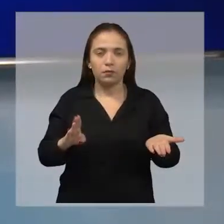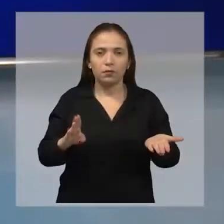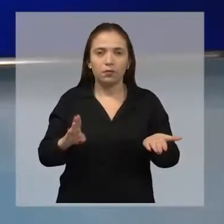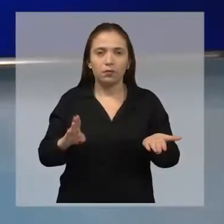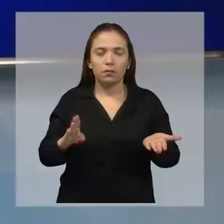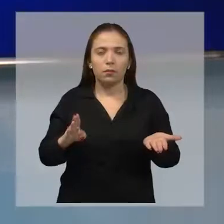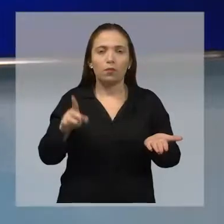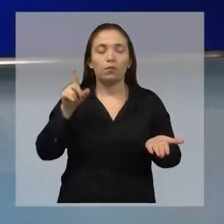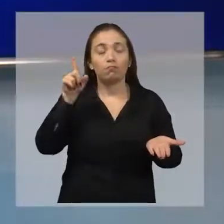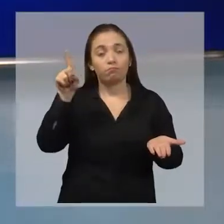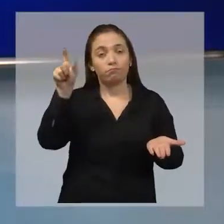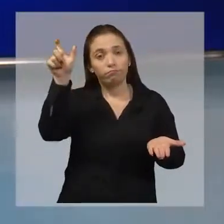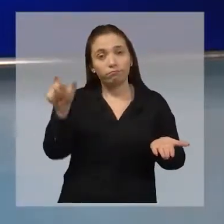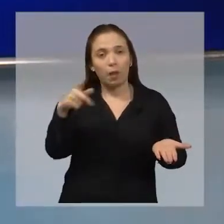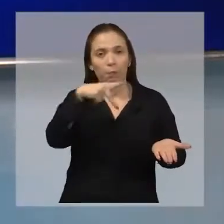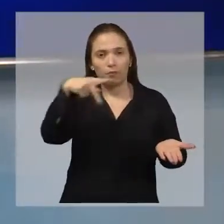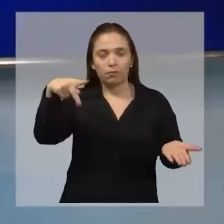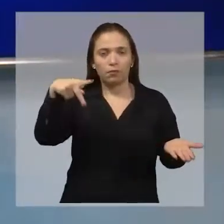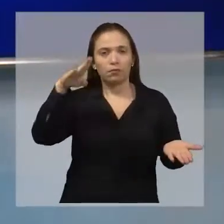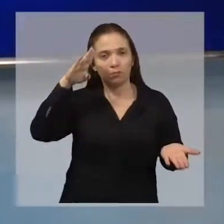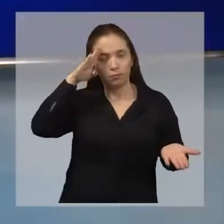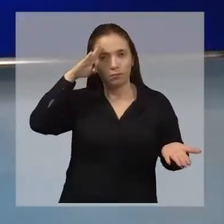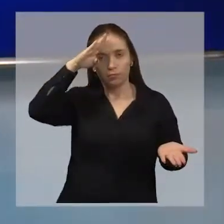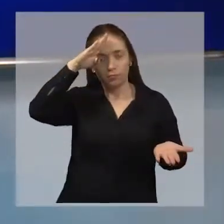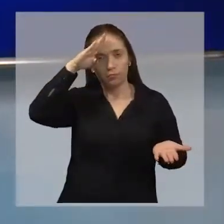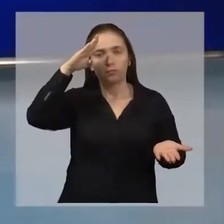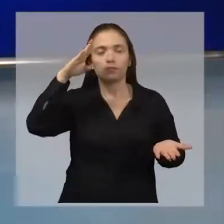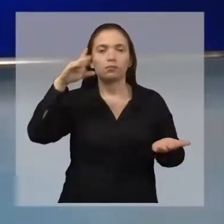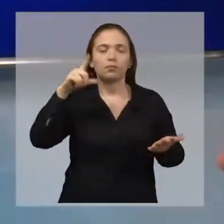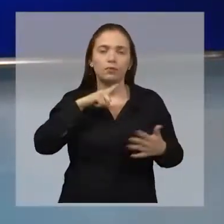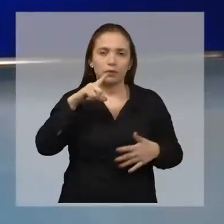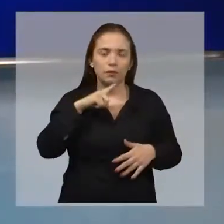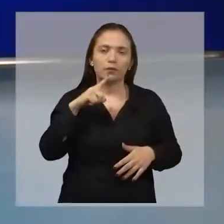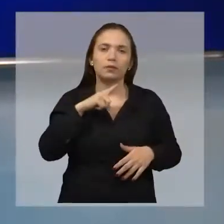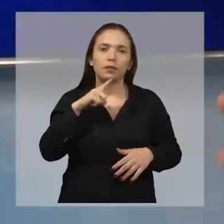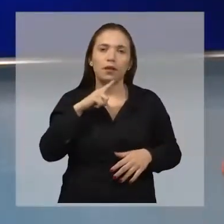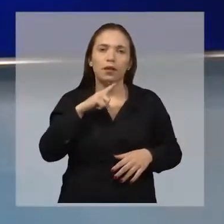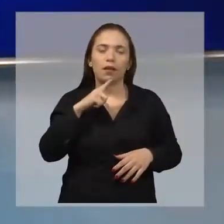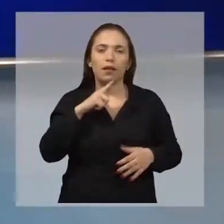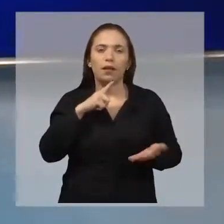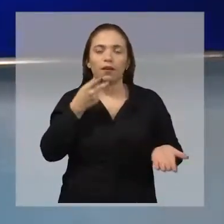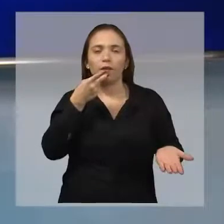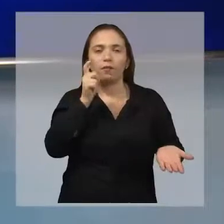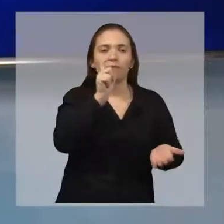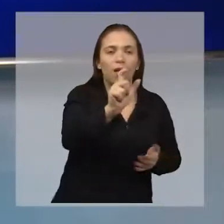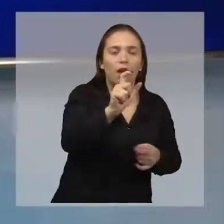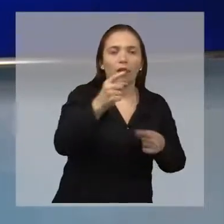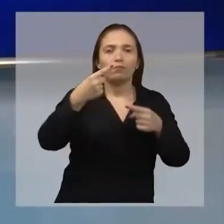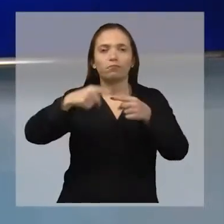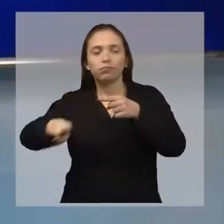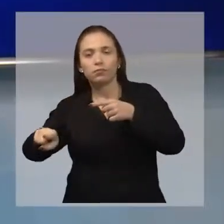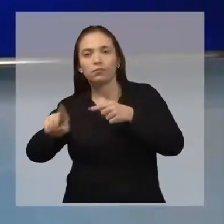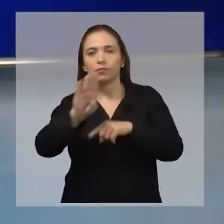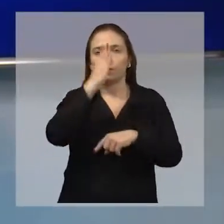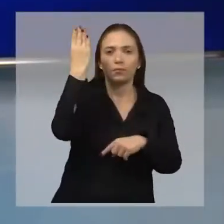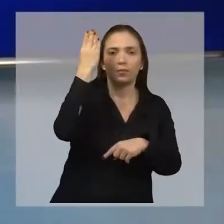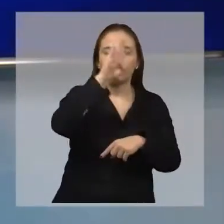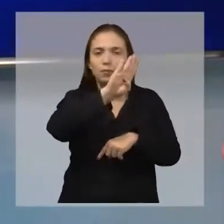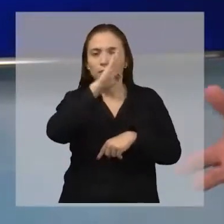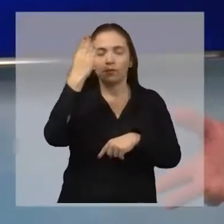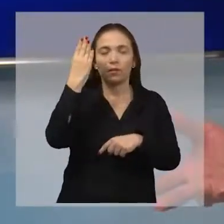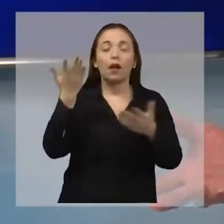Imprensa, seus auxiliares, enfim, até inclusive os militares, que são hoje em maioria, como seus ministros,